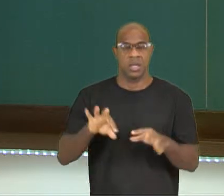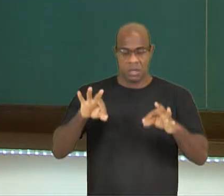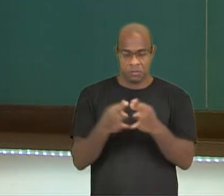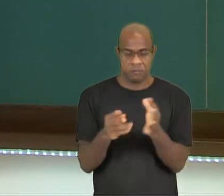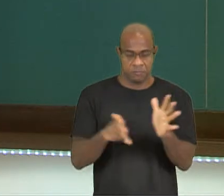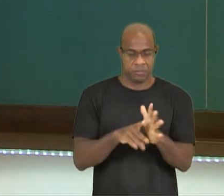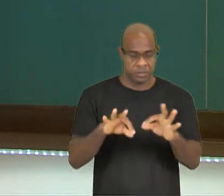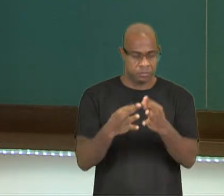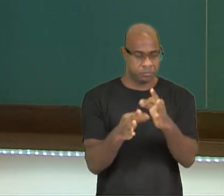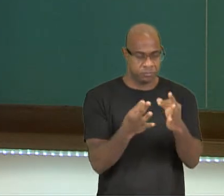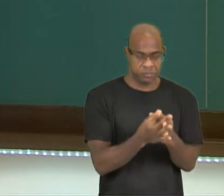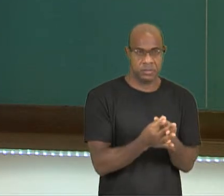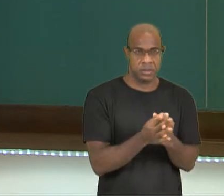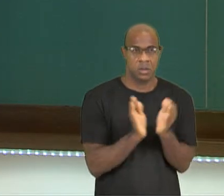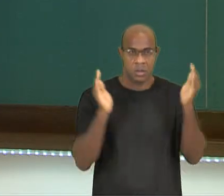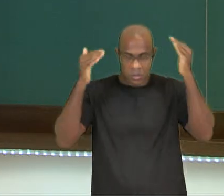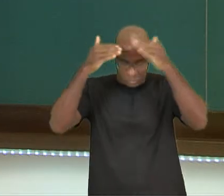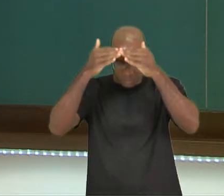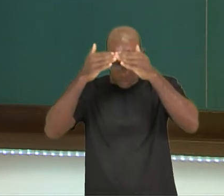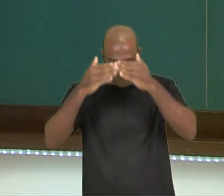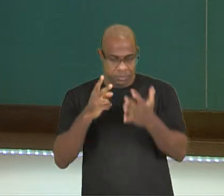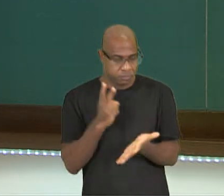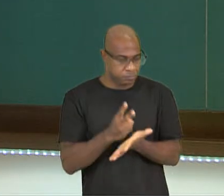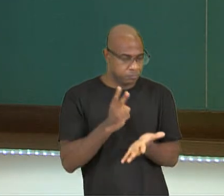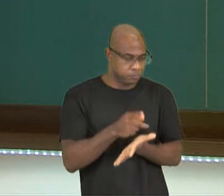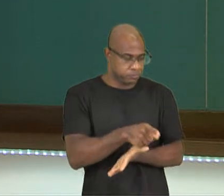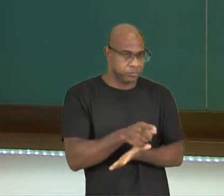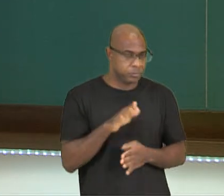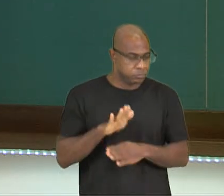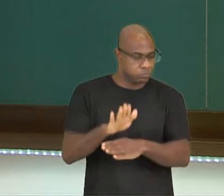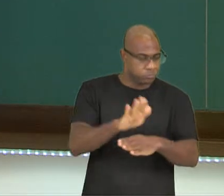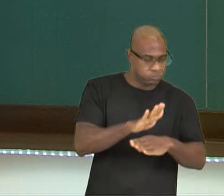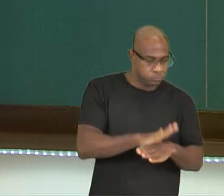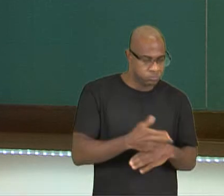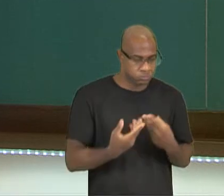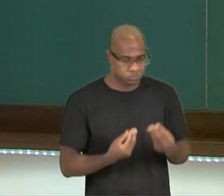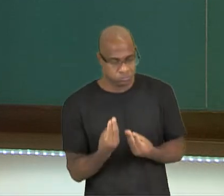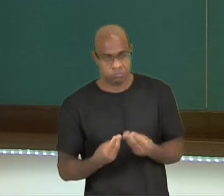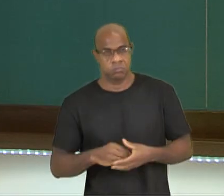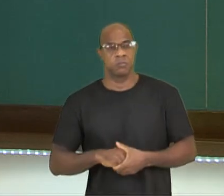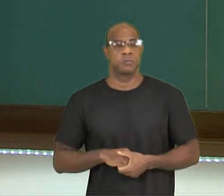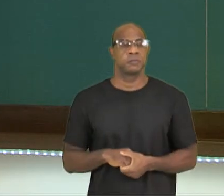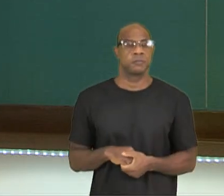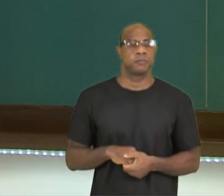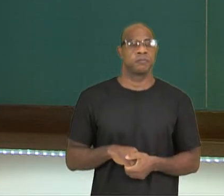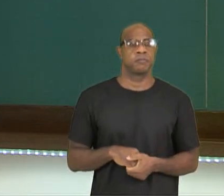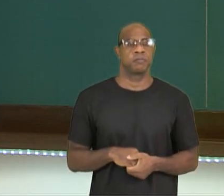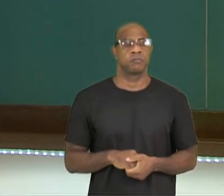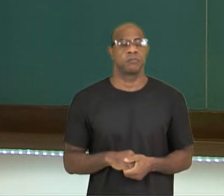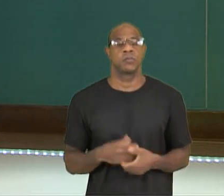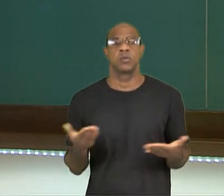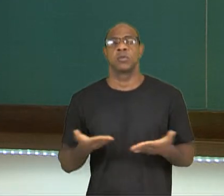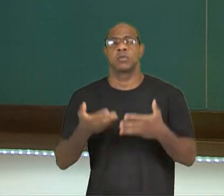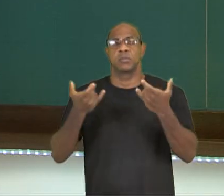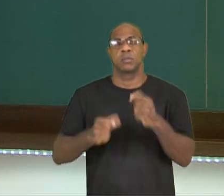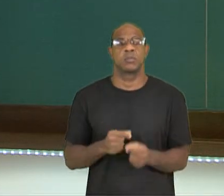Renascimento. Então o que a gente viu hoje? A importância do Renascimento para a história da humanidade, através do ponto de vista da Igreja